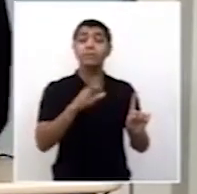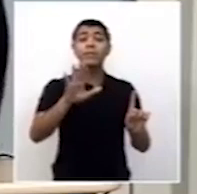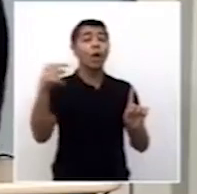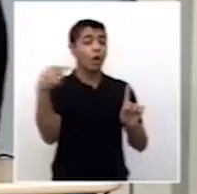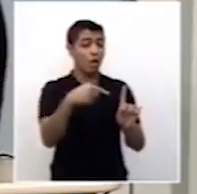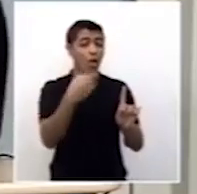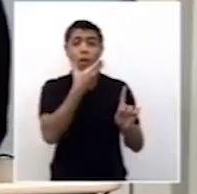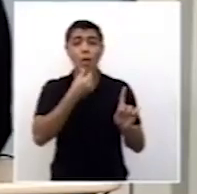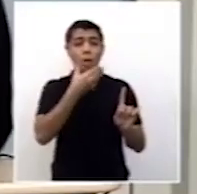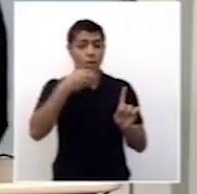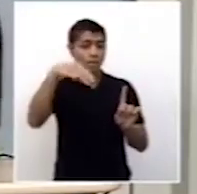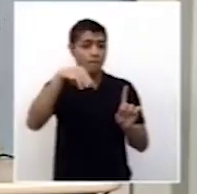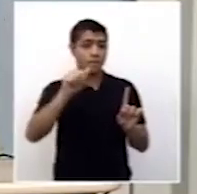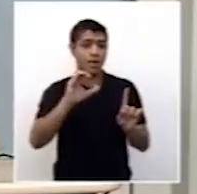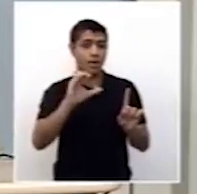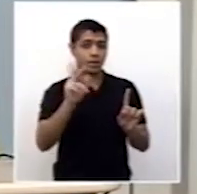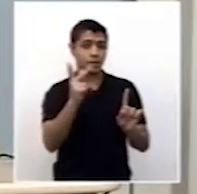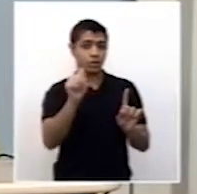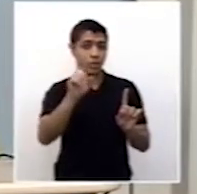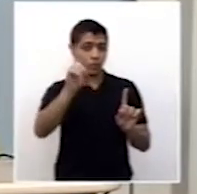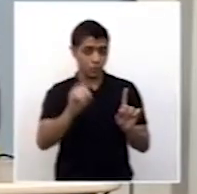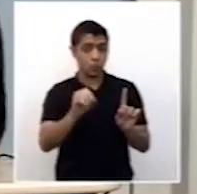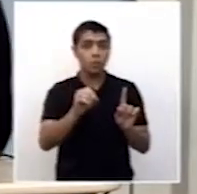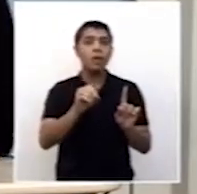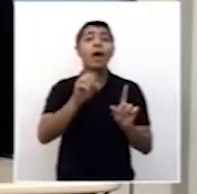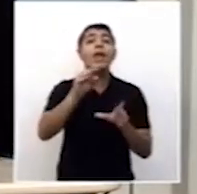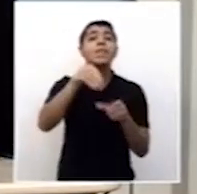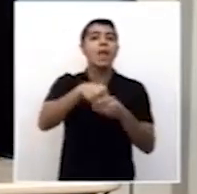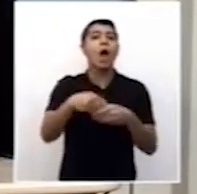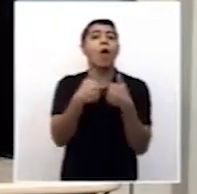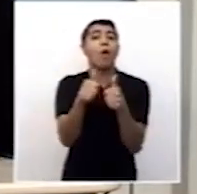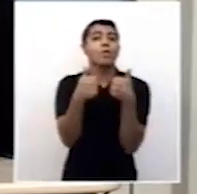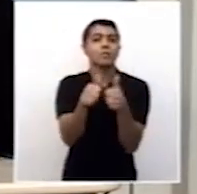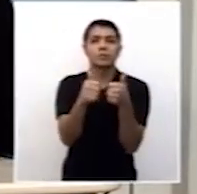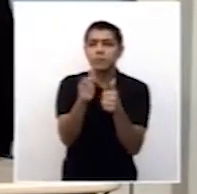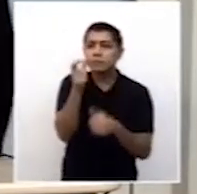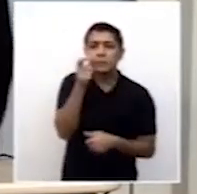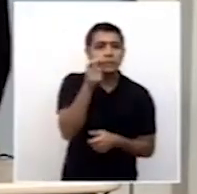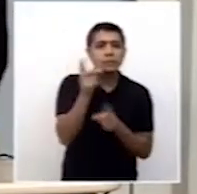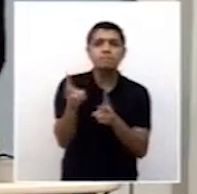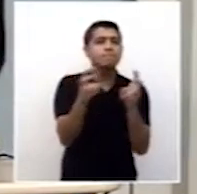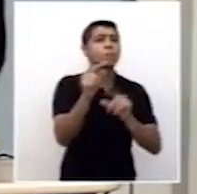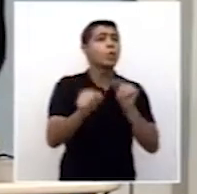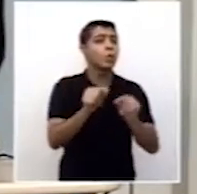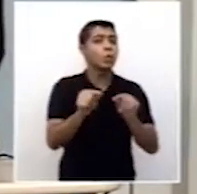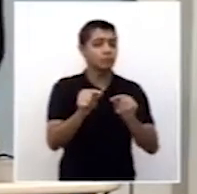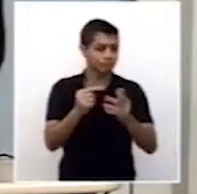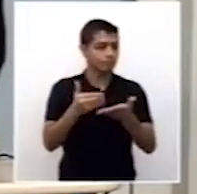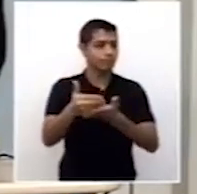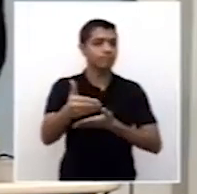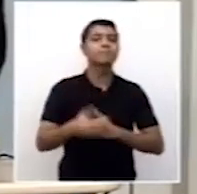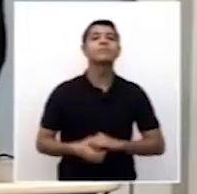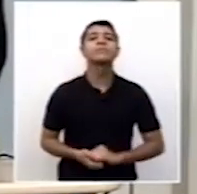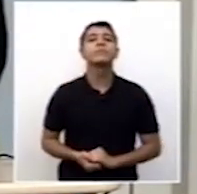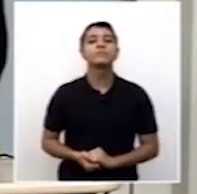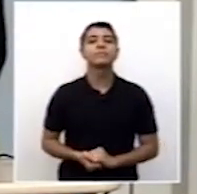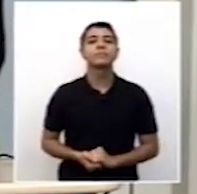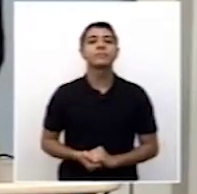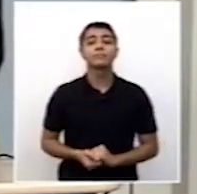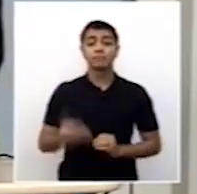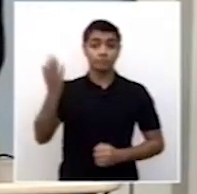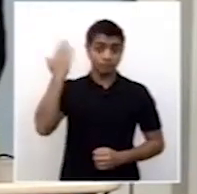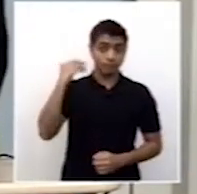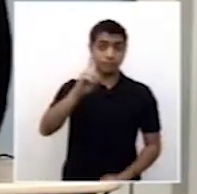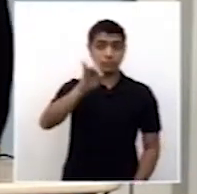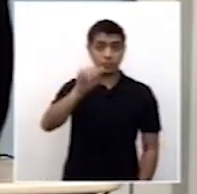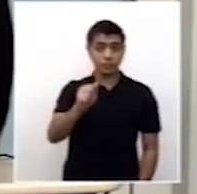ele presenciava nos ônibus daquela época, certo? Então, vamos lá. 4 de julho.